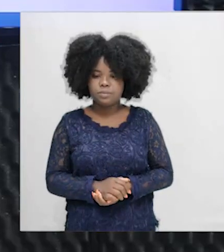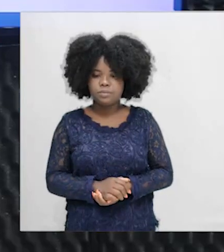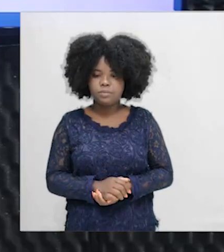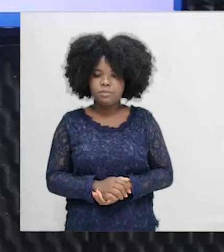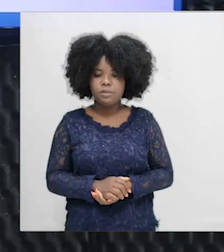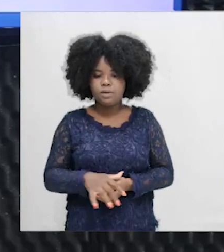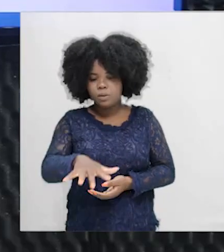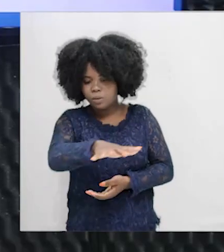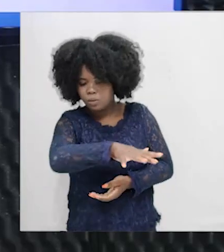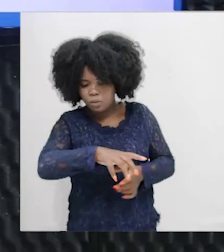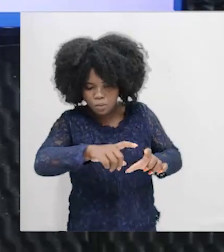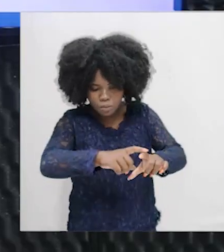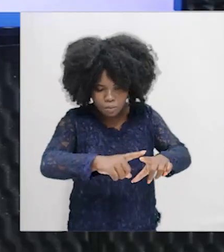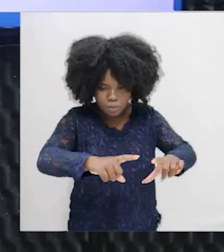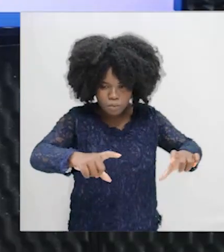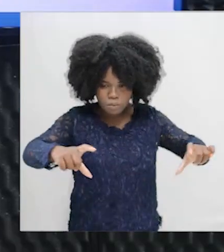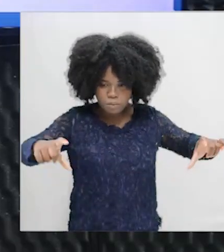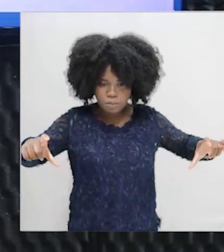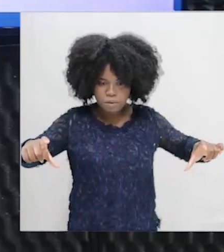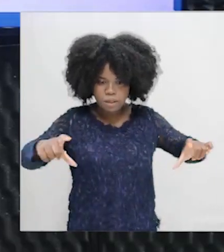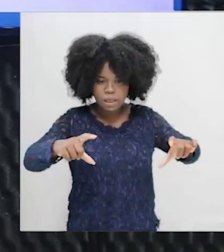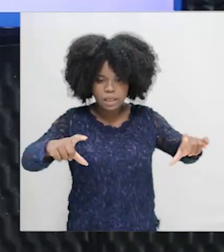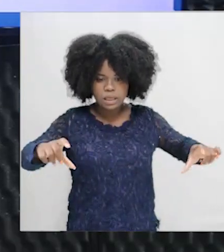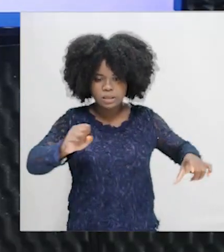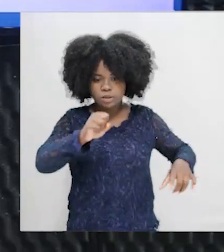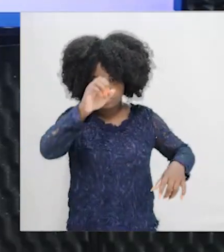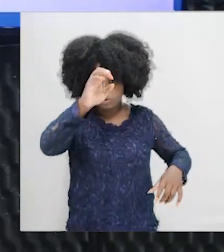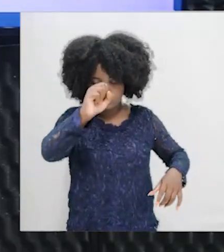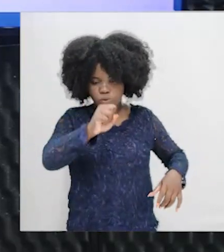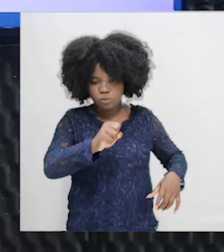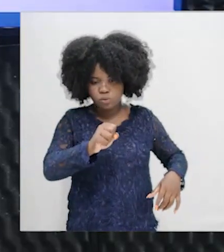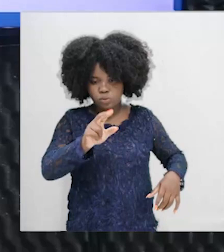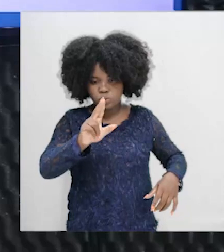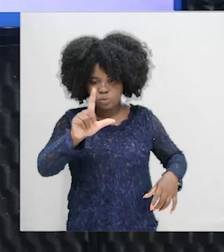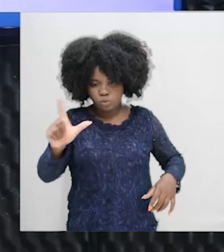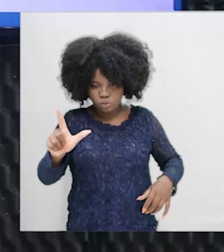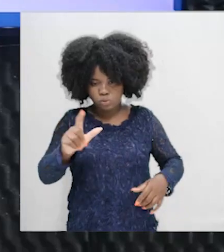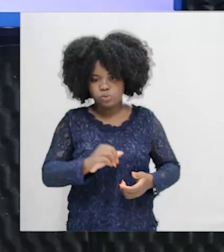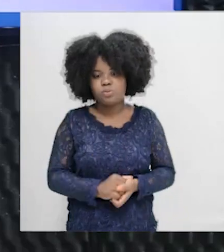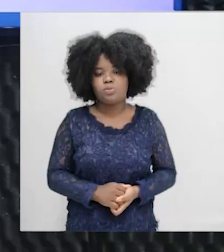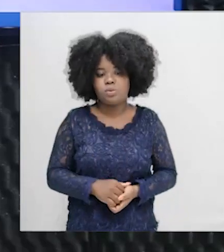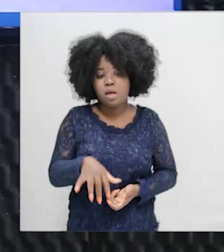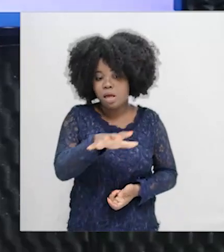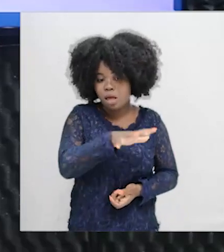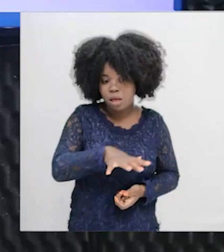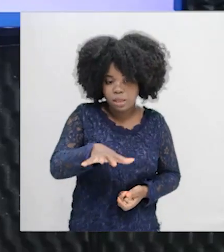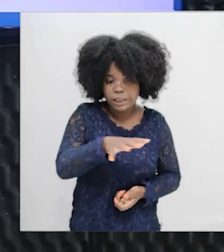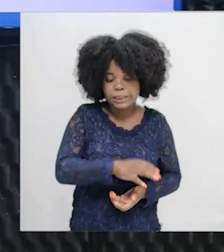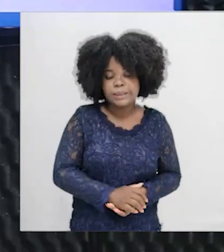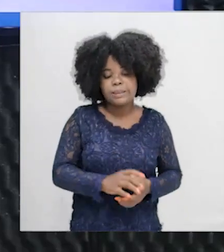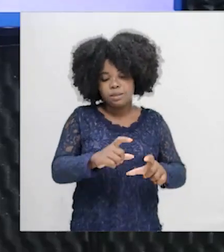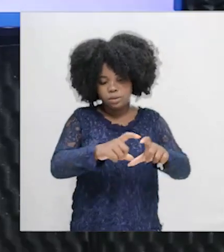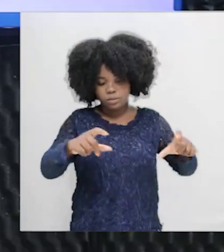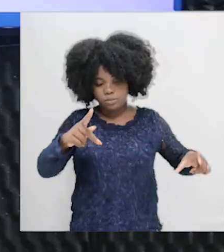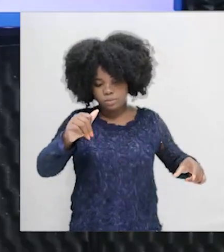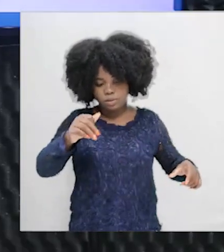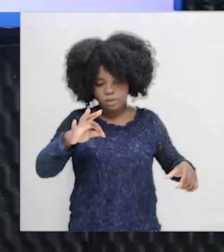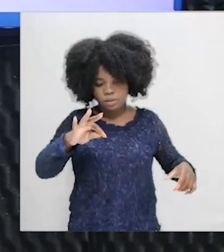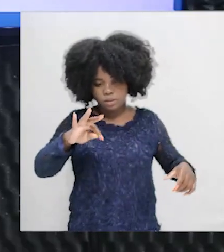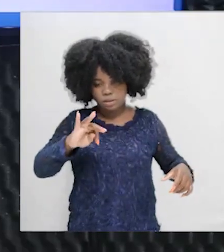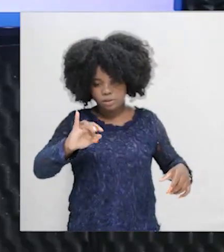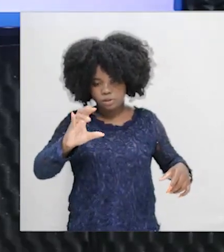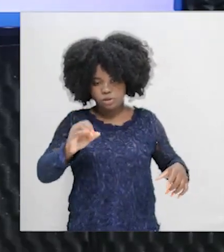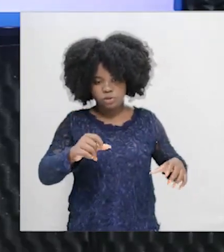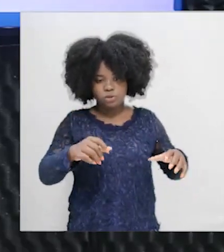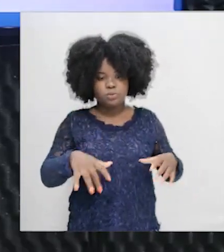pátio geralmente voltado para o sul, base da religião deles, área de oração coberta no pátio, e essa casa de Maomé para